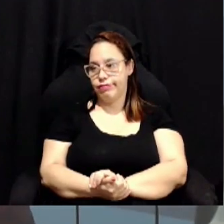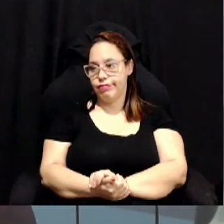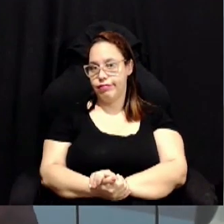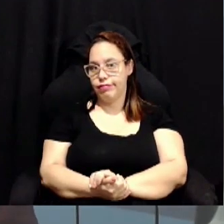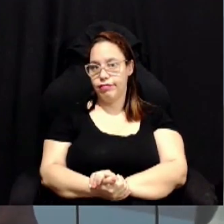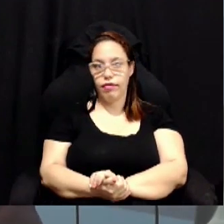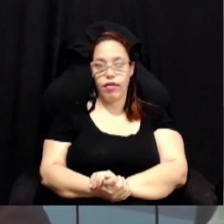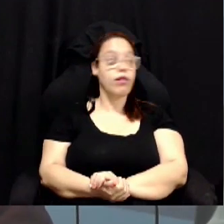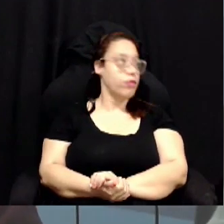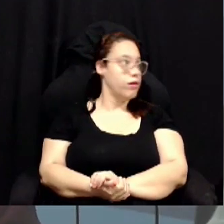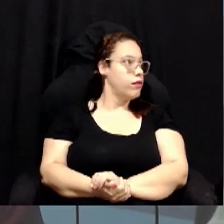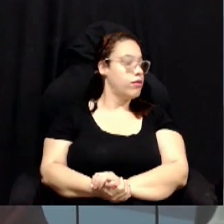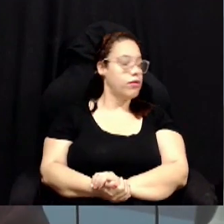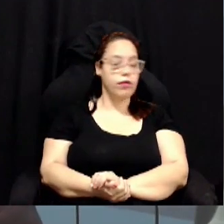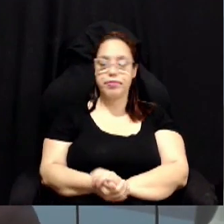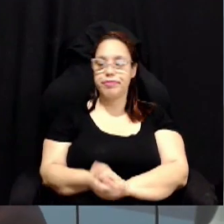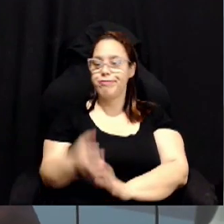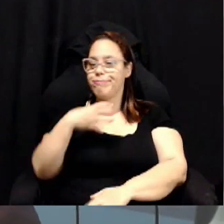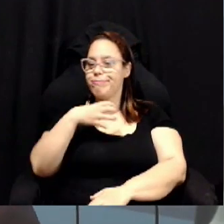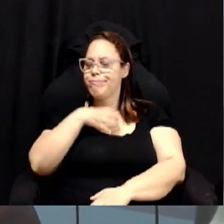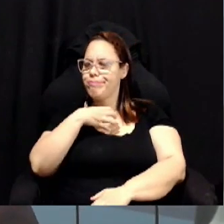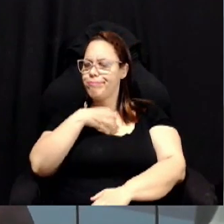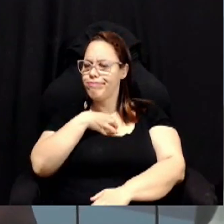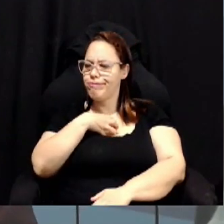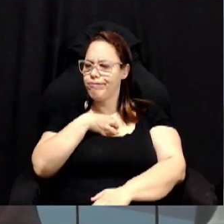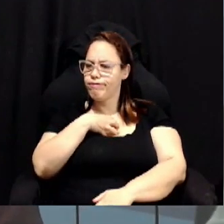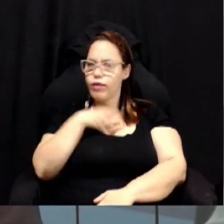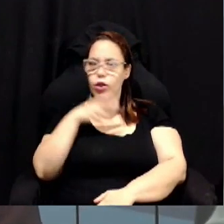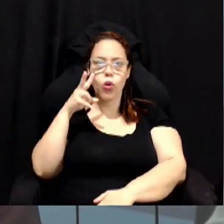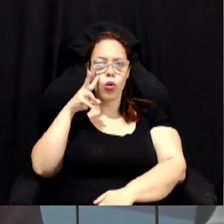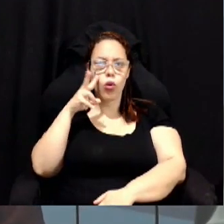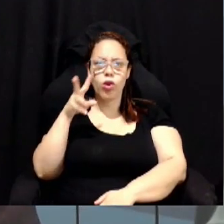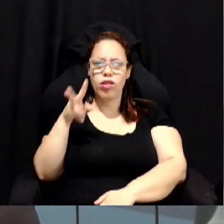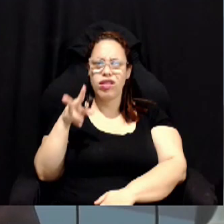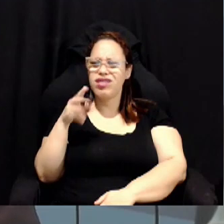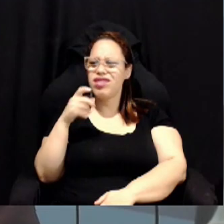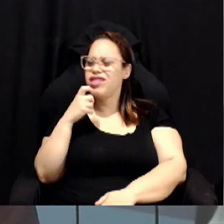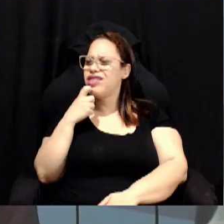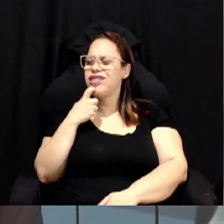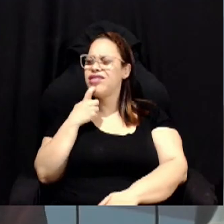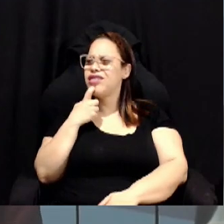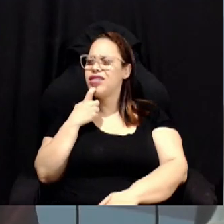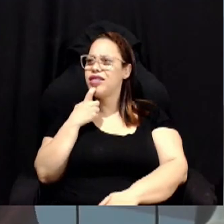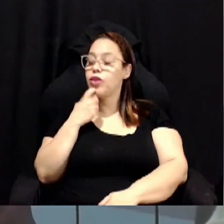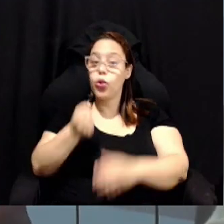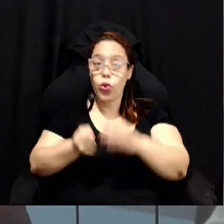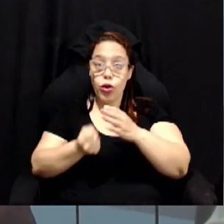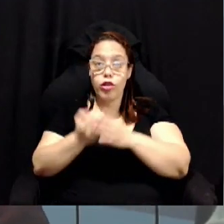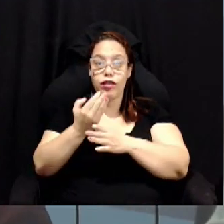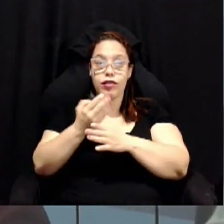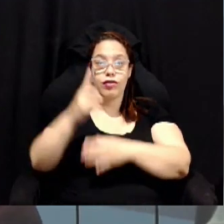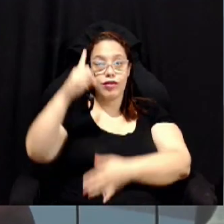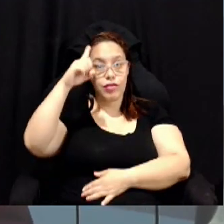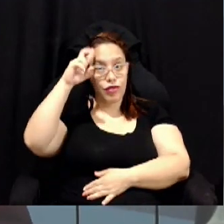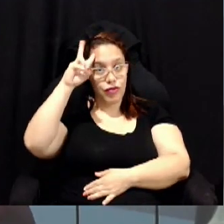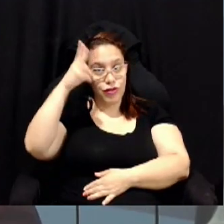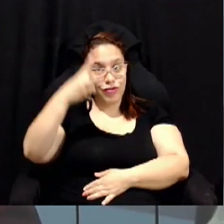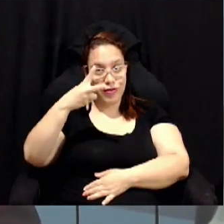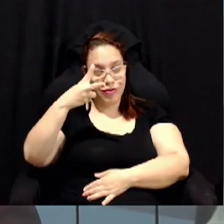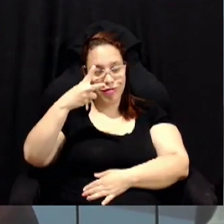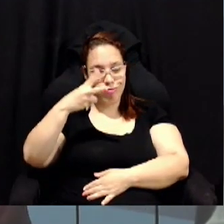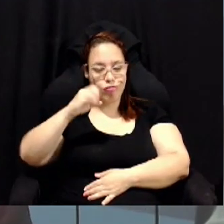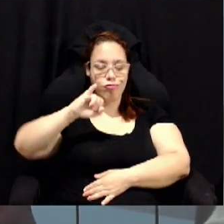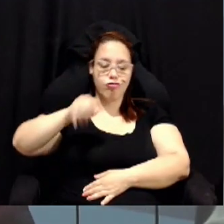ficou no meu coração, que eu nem tinha visto o inventário, né? E aí a minha surpresa foi que no dia 2 nós tivemos a oportunidade, num